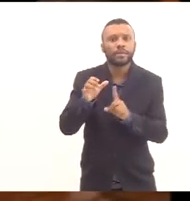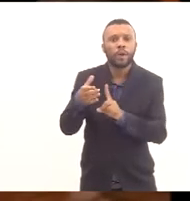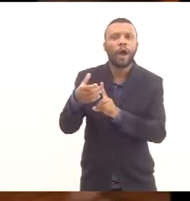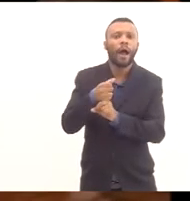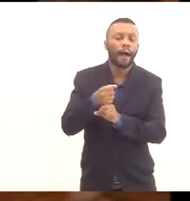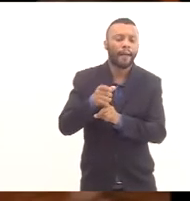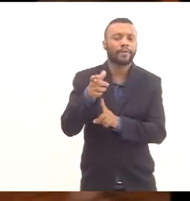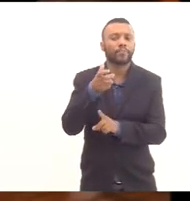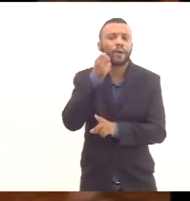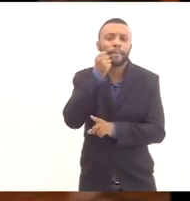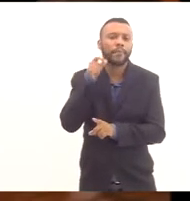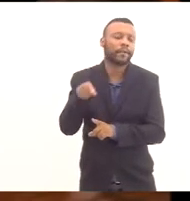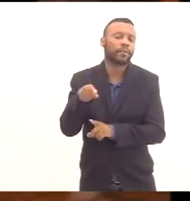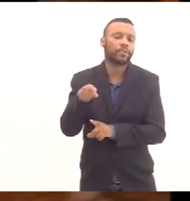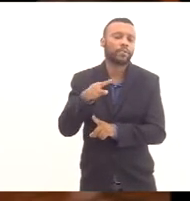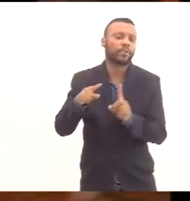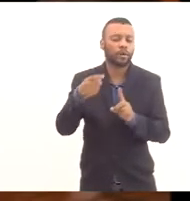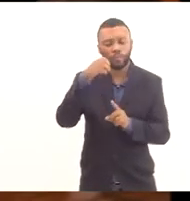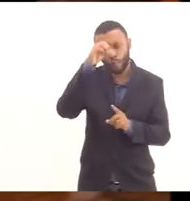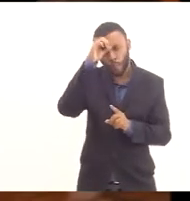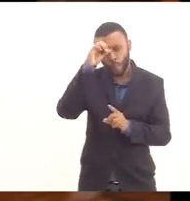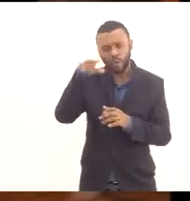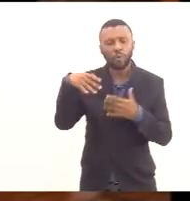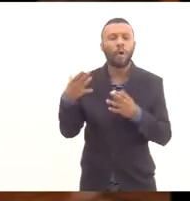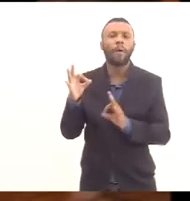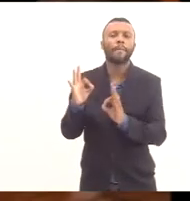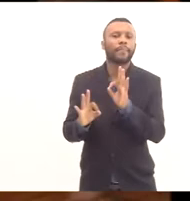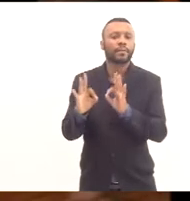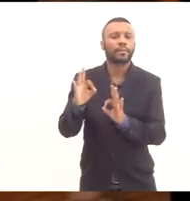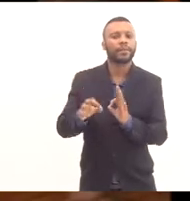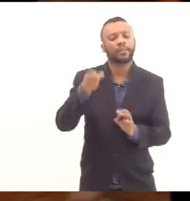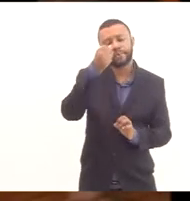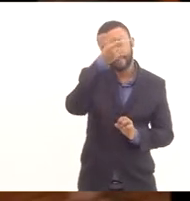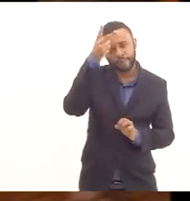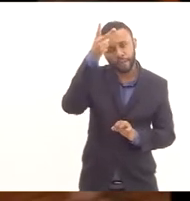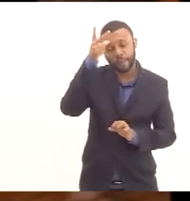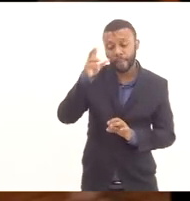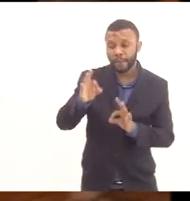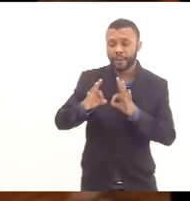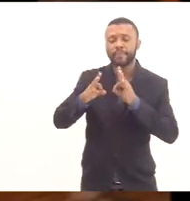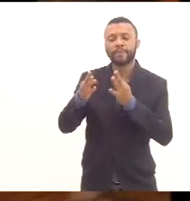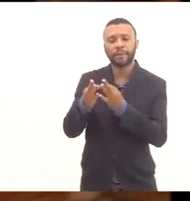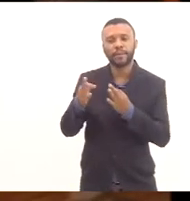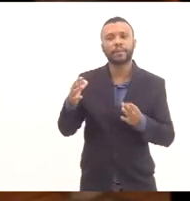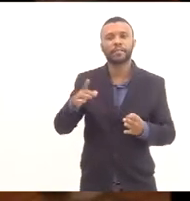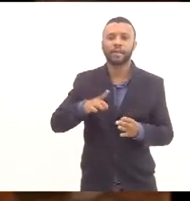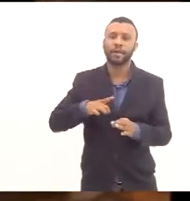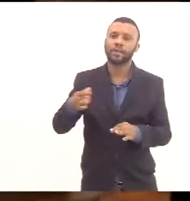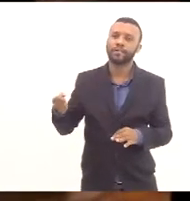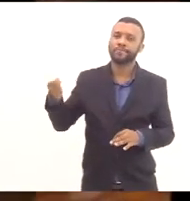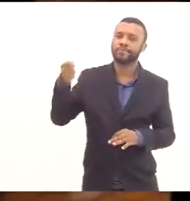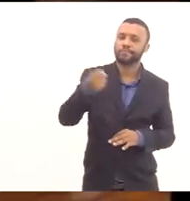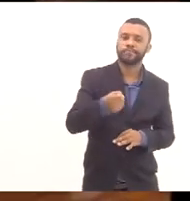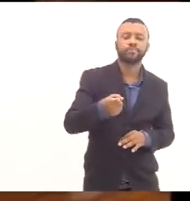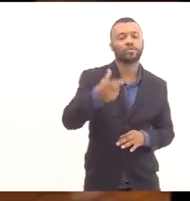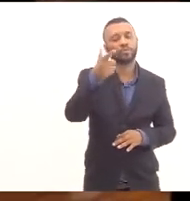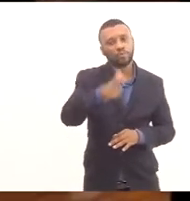meses e a gente não sabe qual é o planejamento da prefeitura para essas pessoas saírem R assentadas